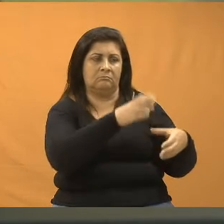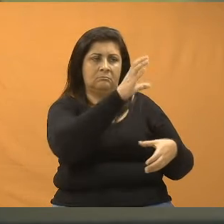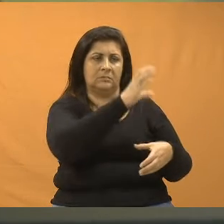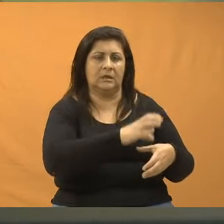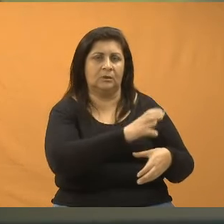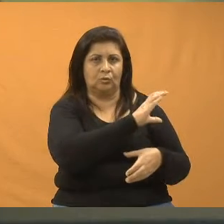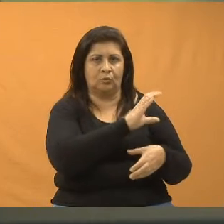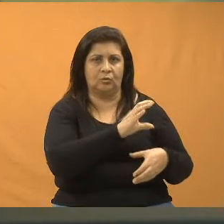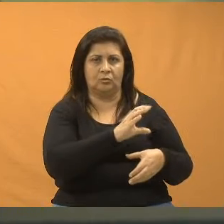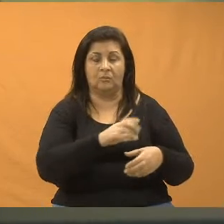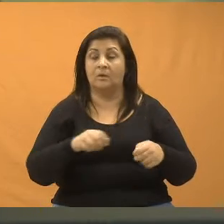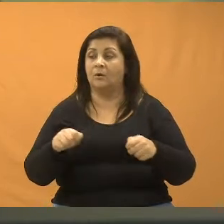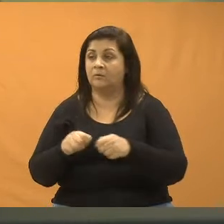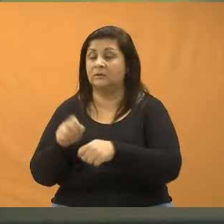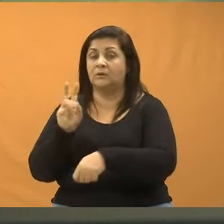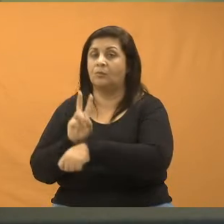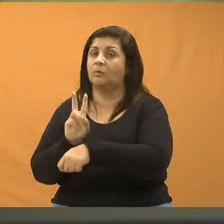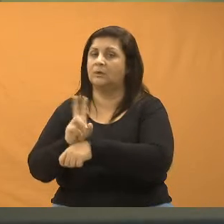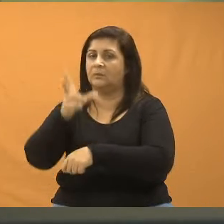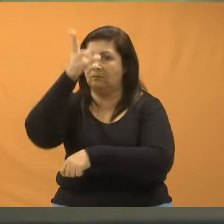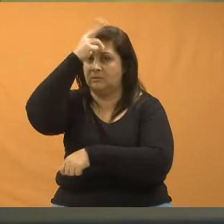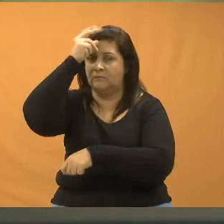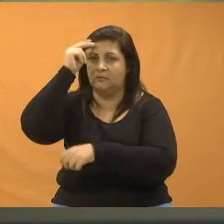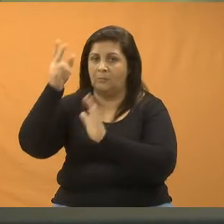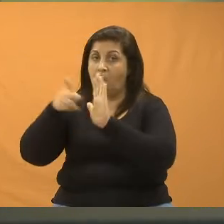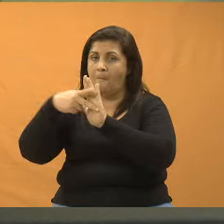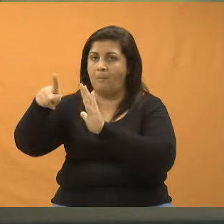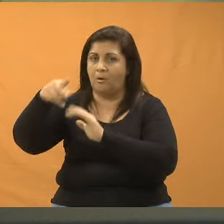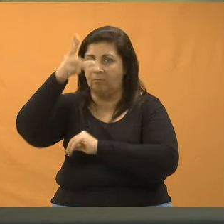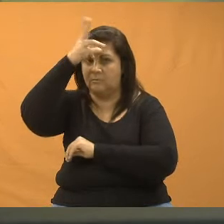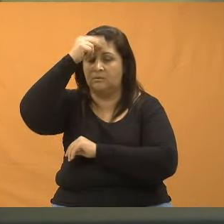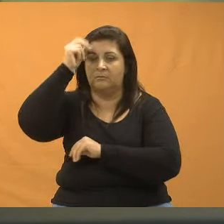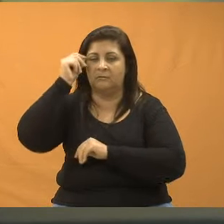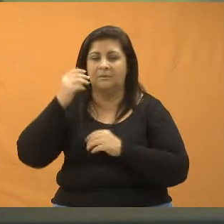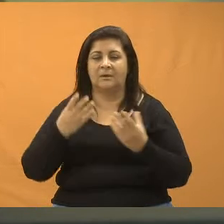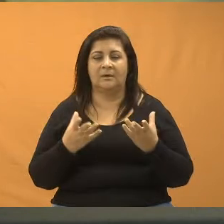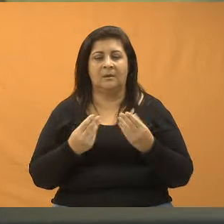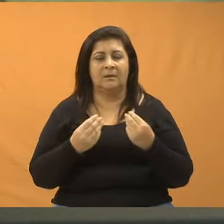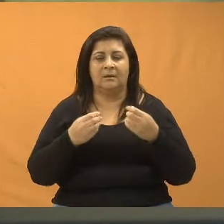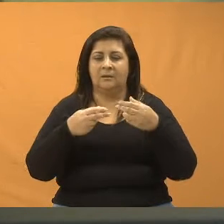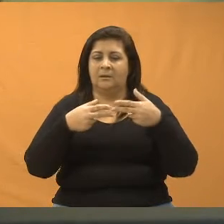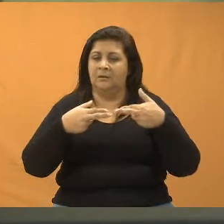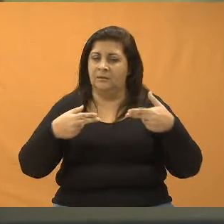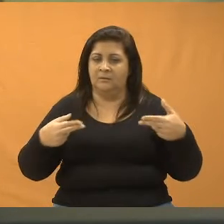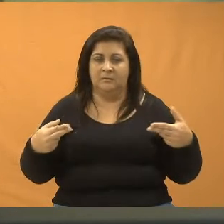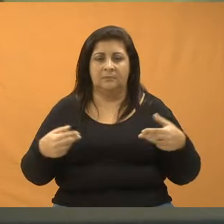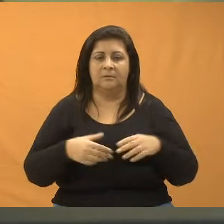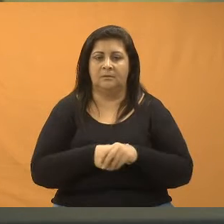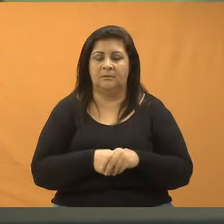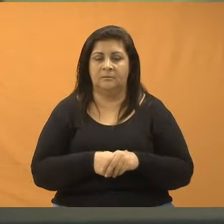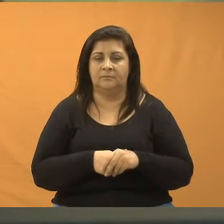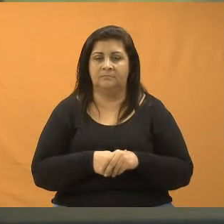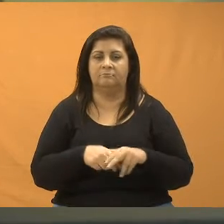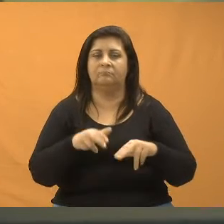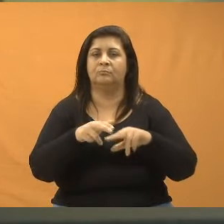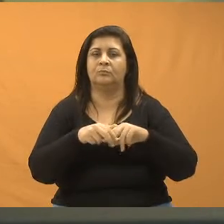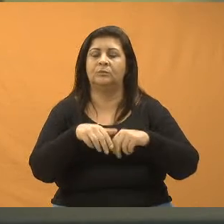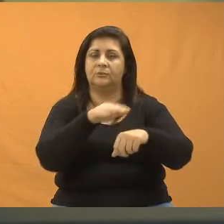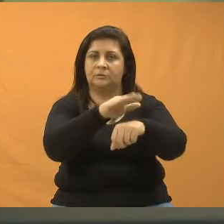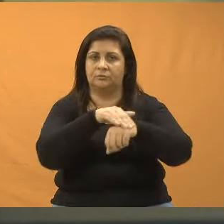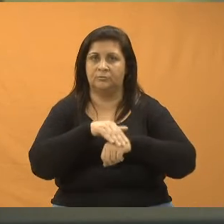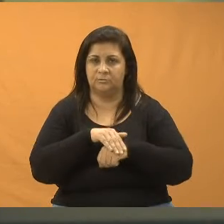via município. Então, eu acho que o assunto é bem complexo, por isso fiz questão de